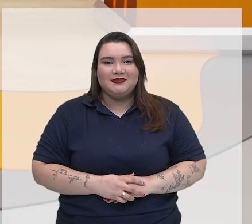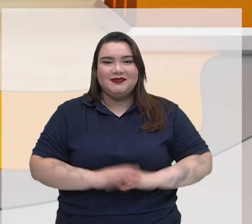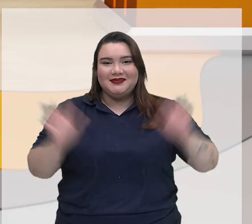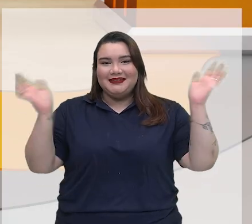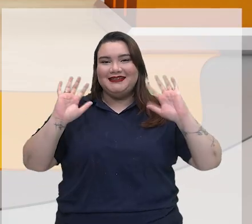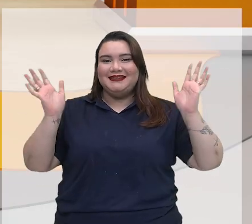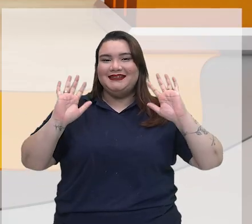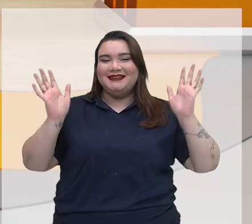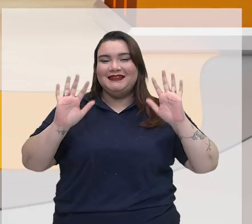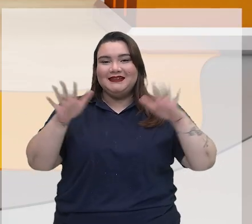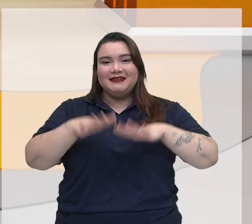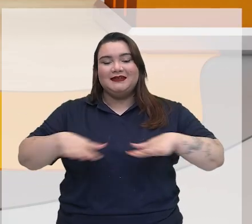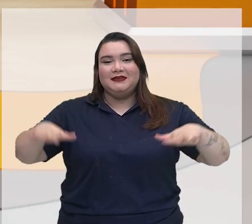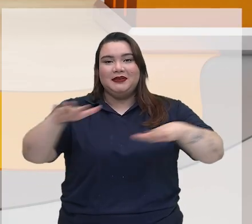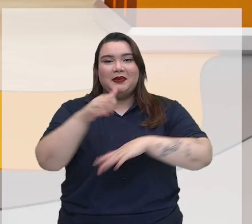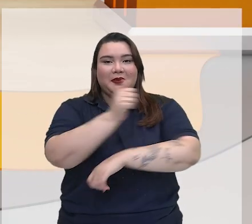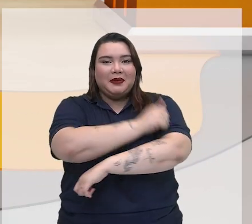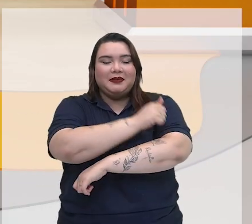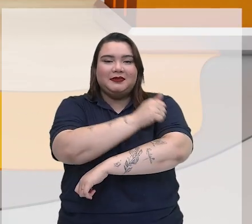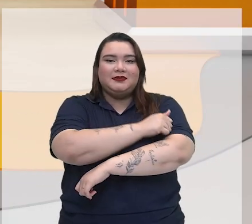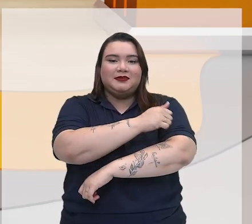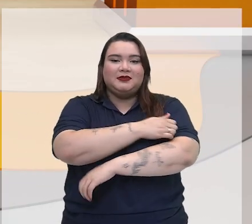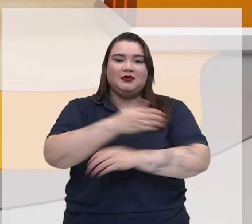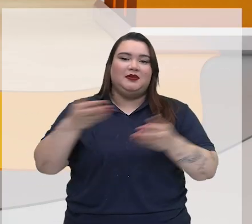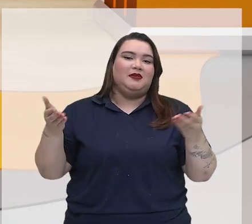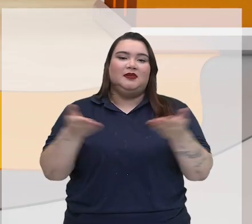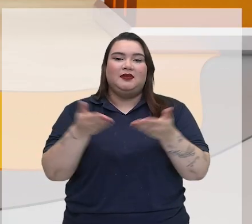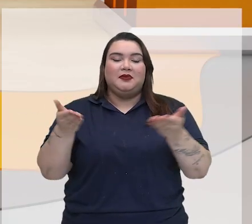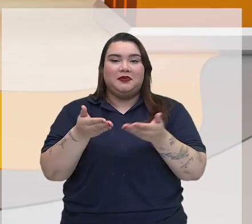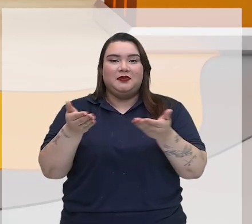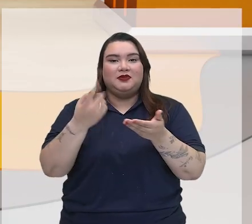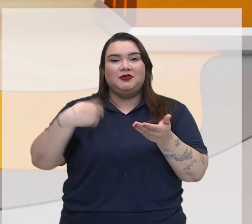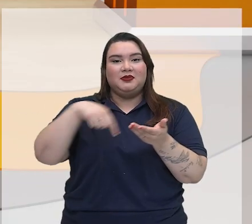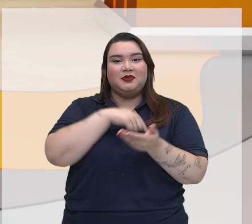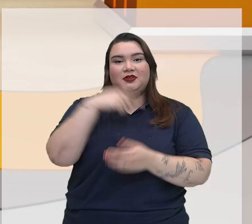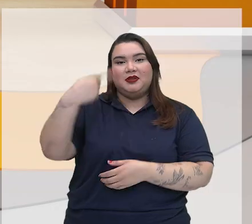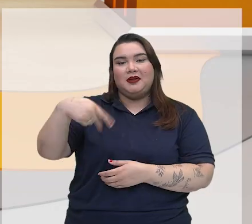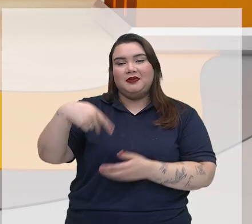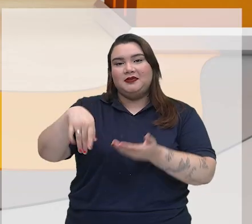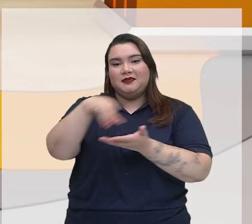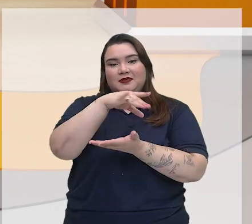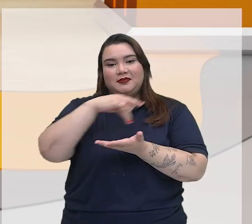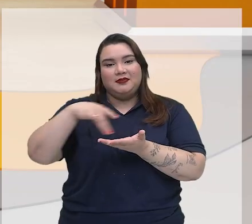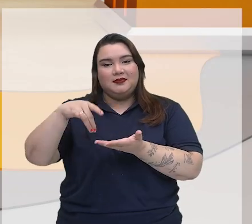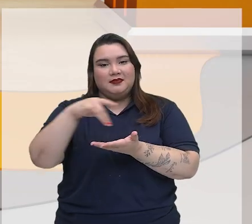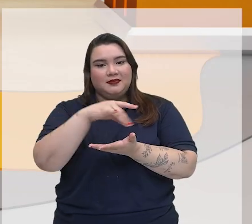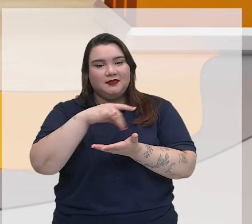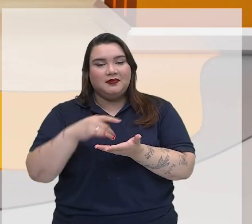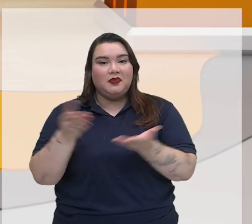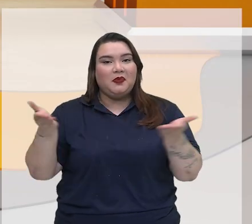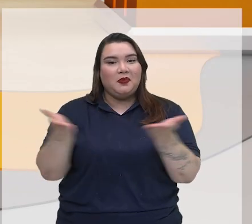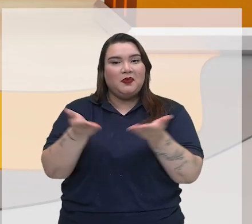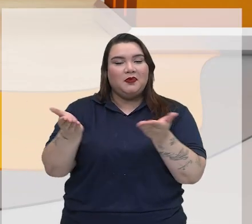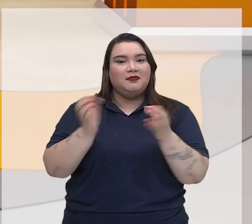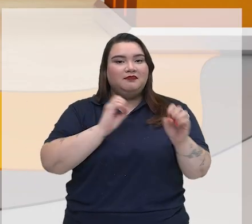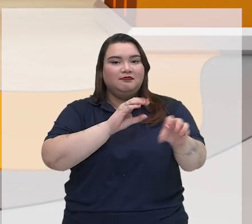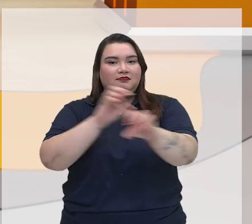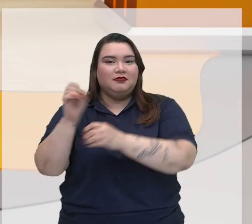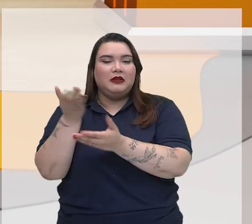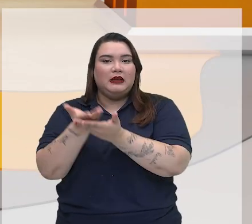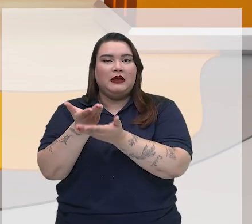Olá, alunos do ensino fundamental, estamos diretamente aqui do Centro de Mídias de Educação do Amazonas para mais uma aula